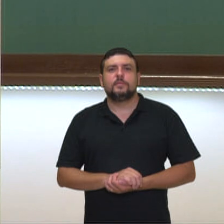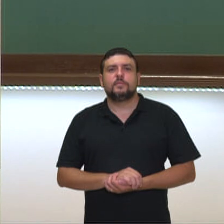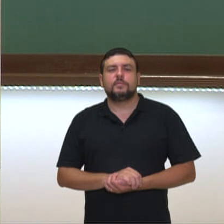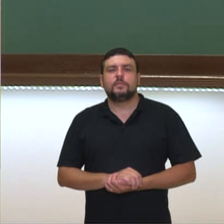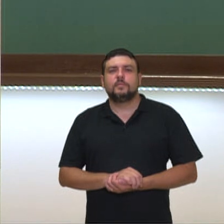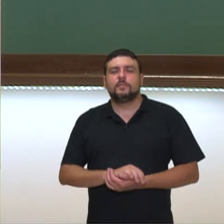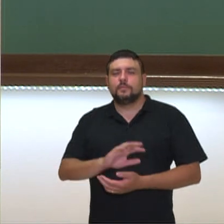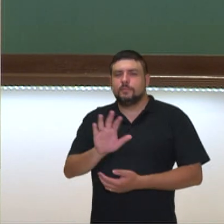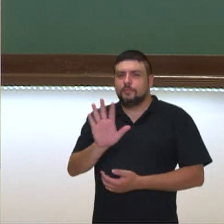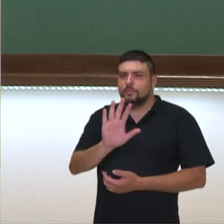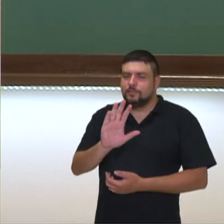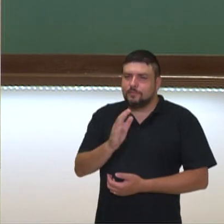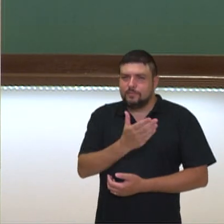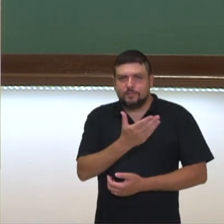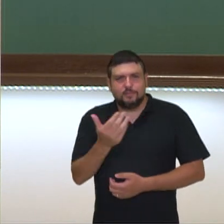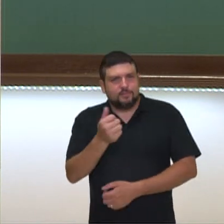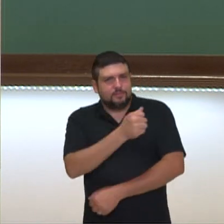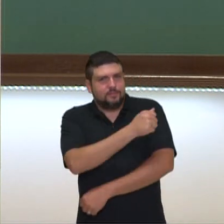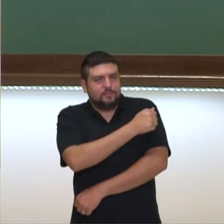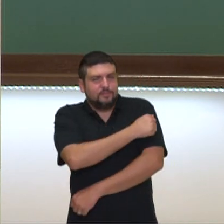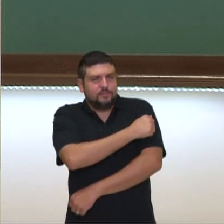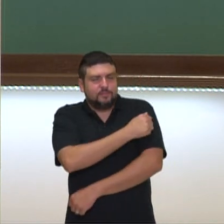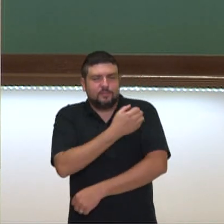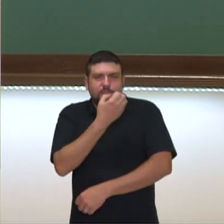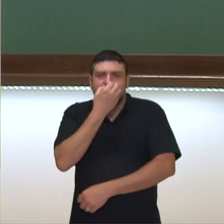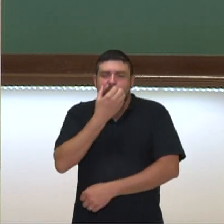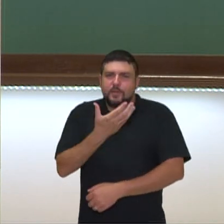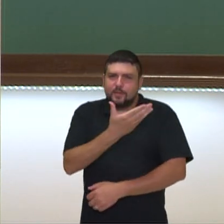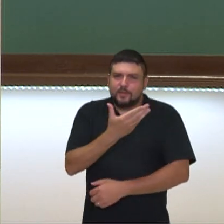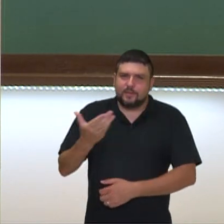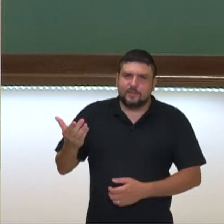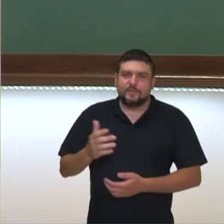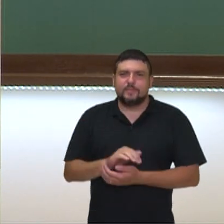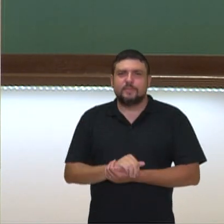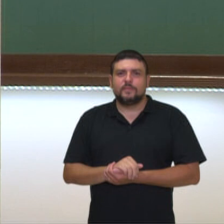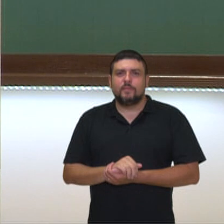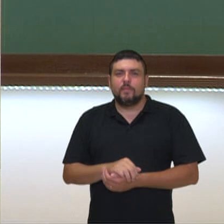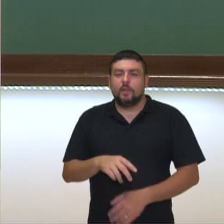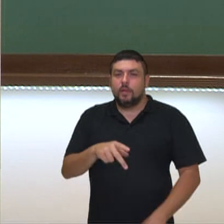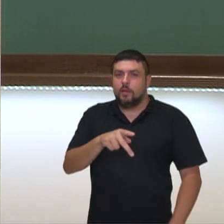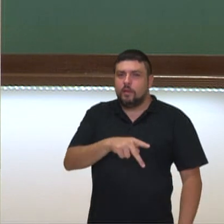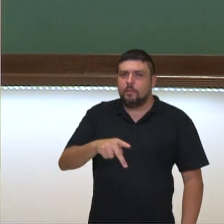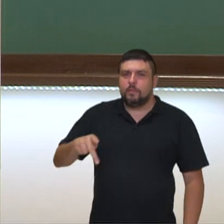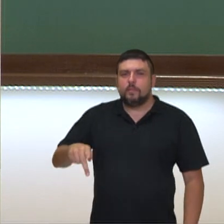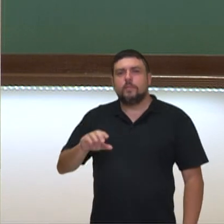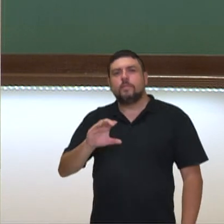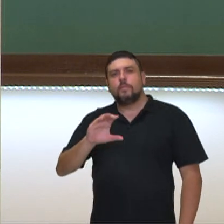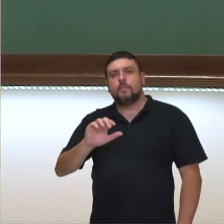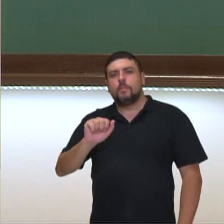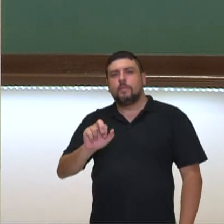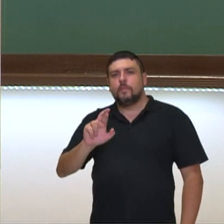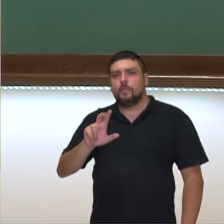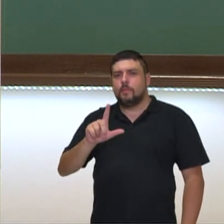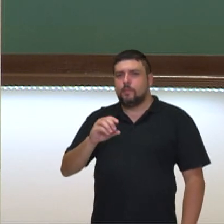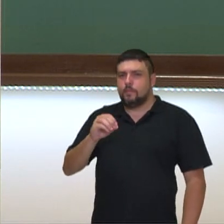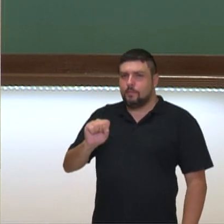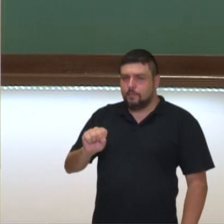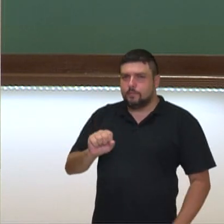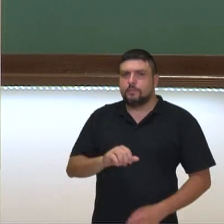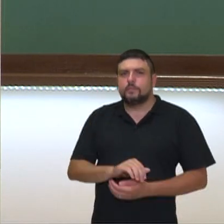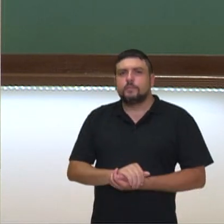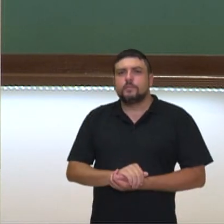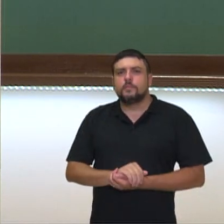Hi students, how's it going? Tudo bem com vocês? Teacher Carlos speaking, sou eu que estou falando aqui, o professor